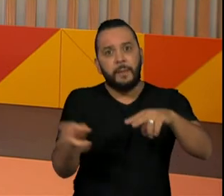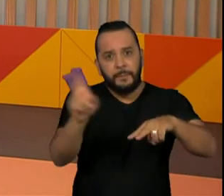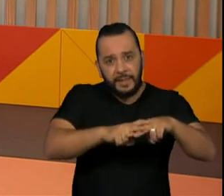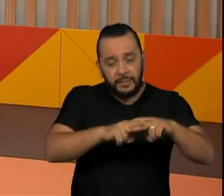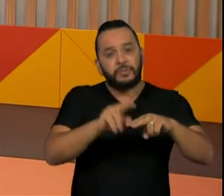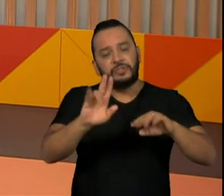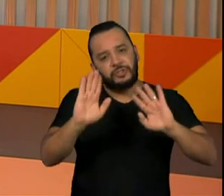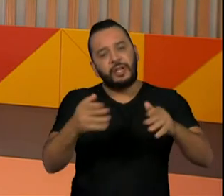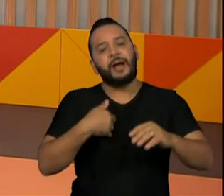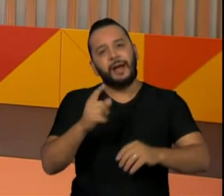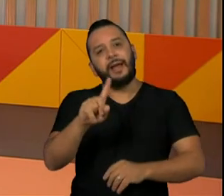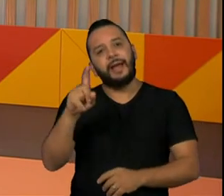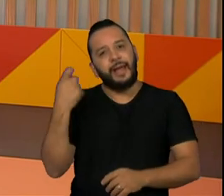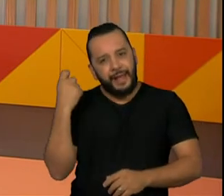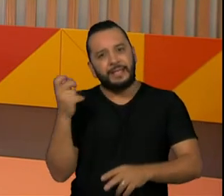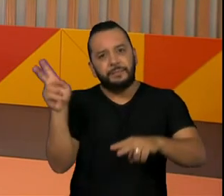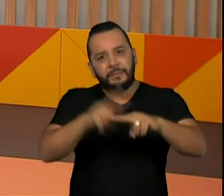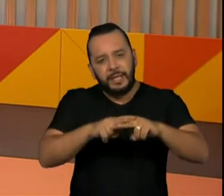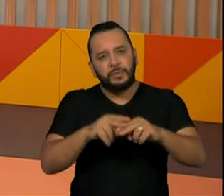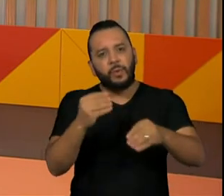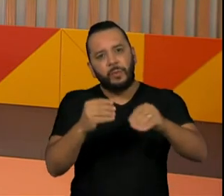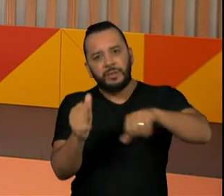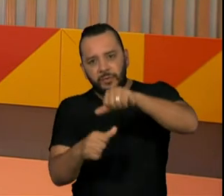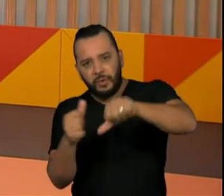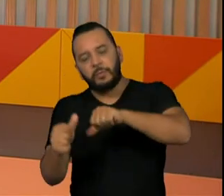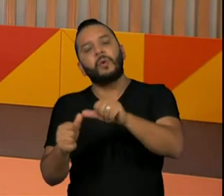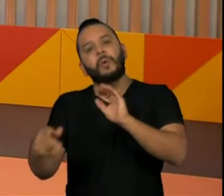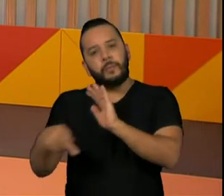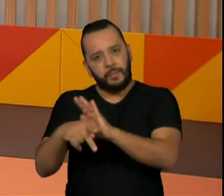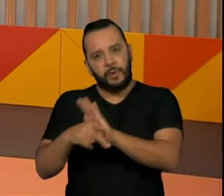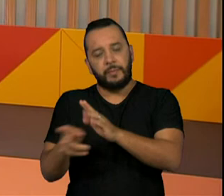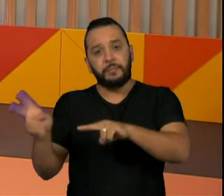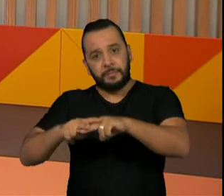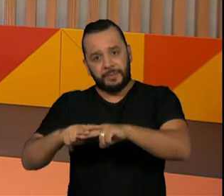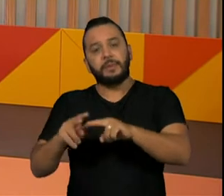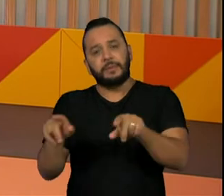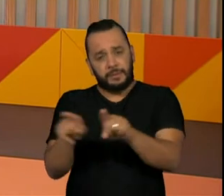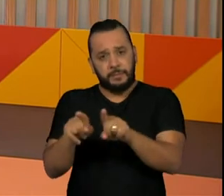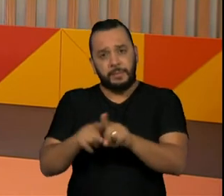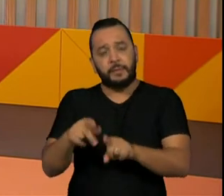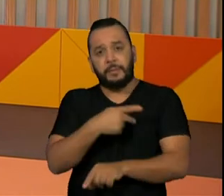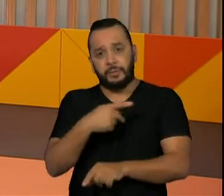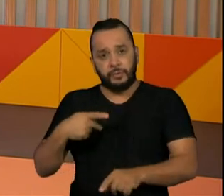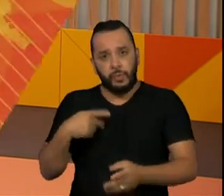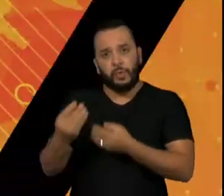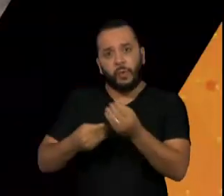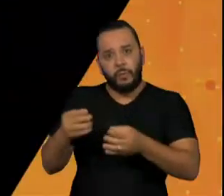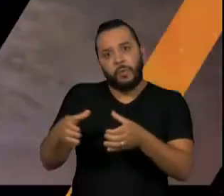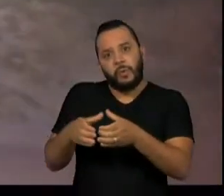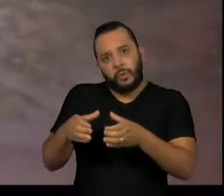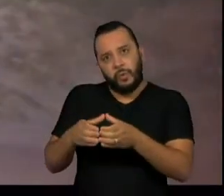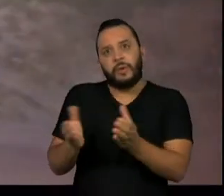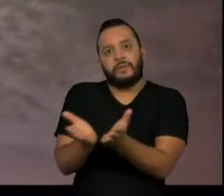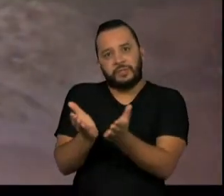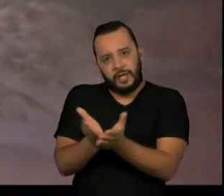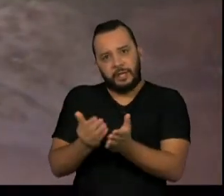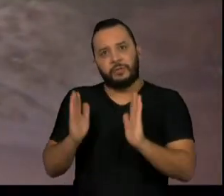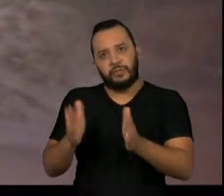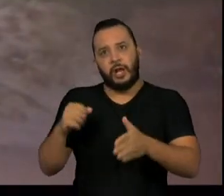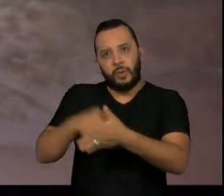que se converteu na prisão e com o pastor que coordena a Frente de Evangélicos pelo Estado de Direito.